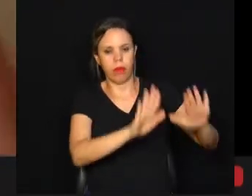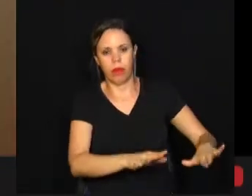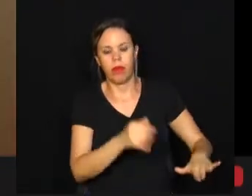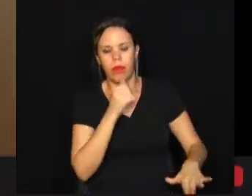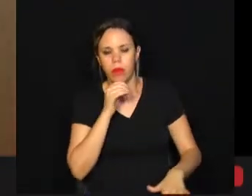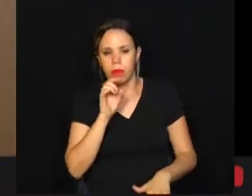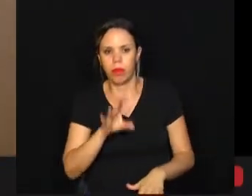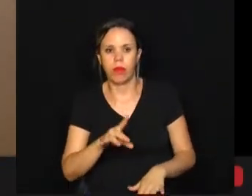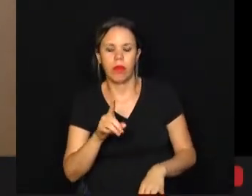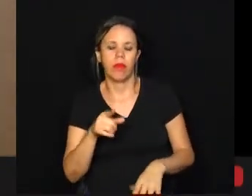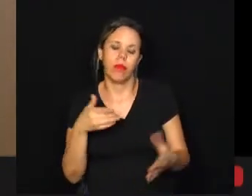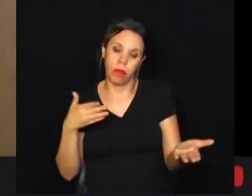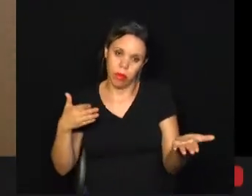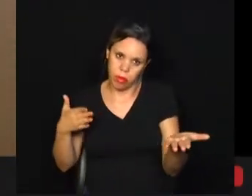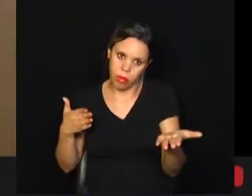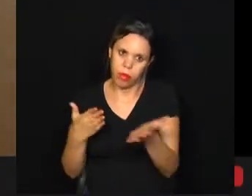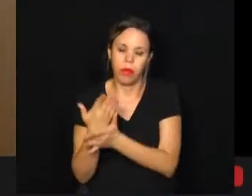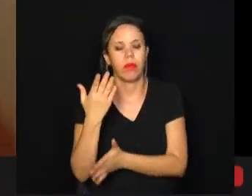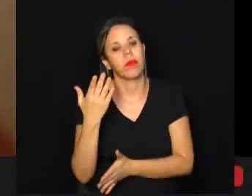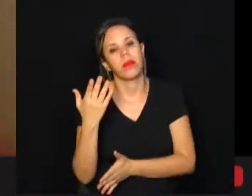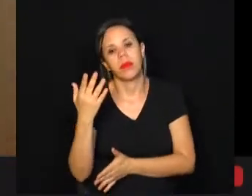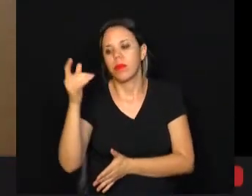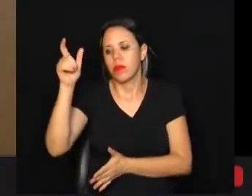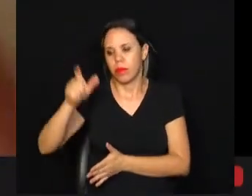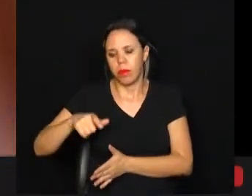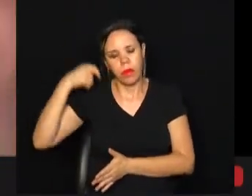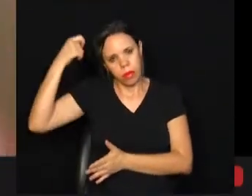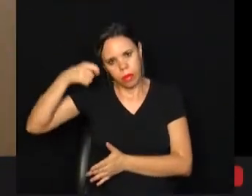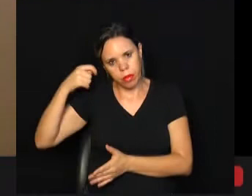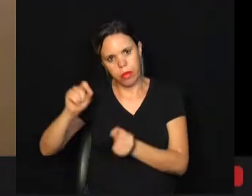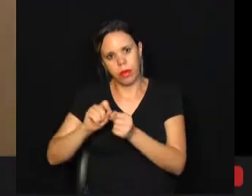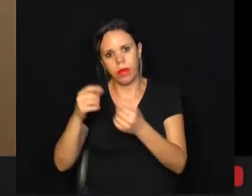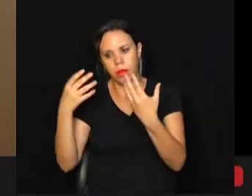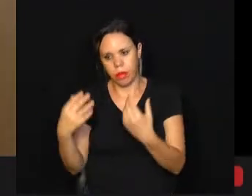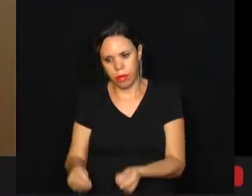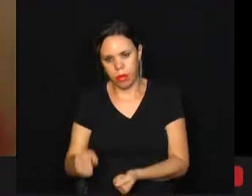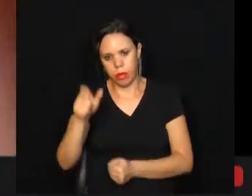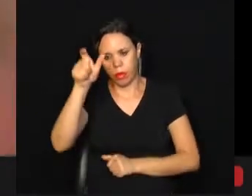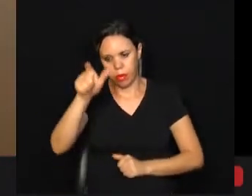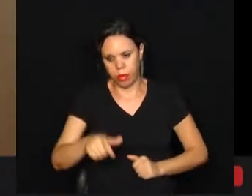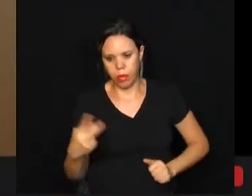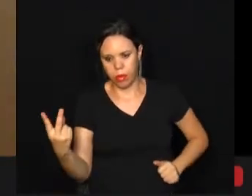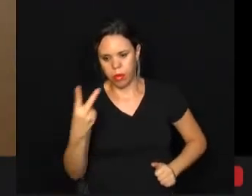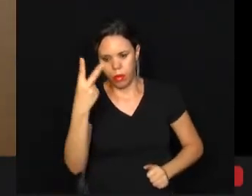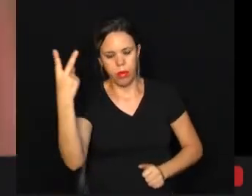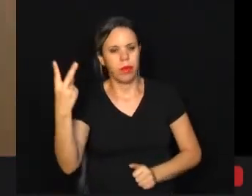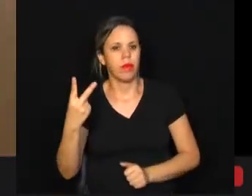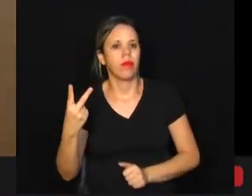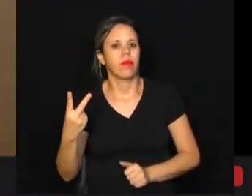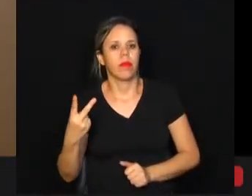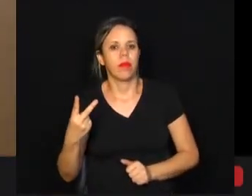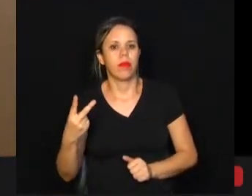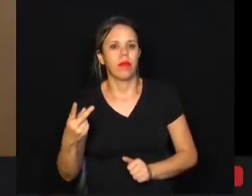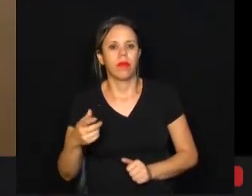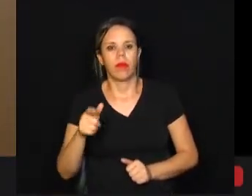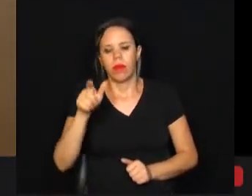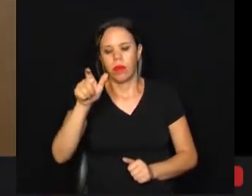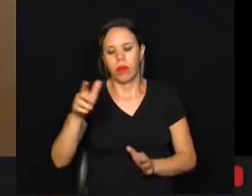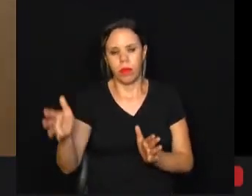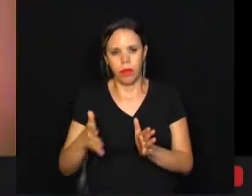foi aprovada, né, e que reconhece o campo de produção